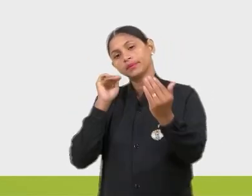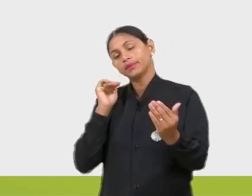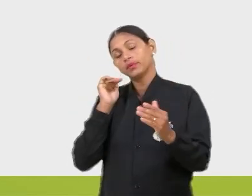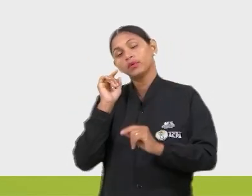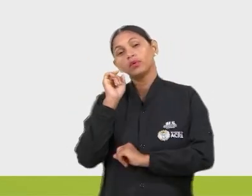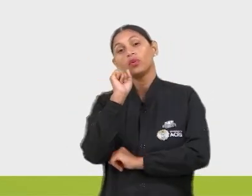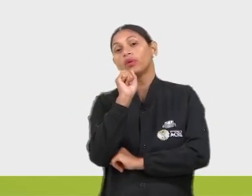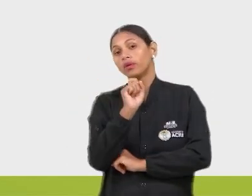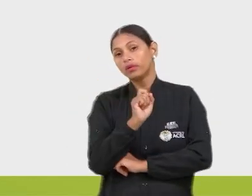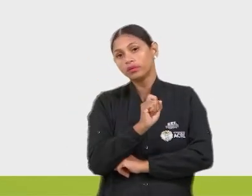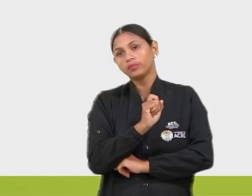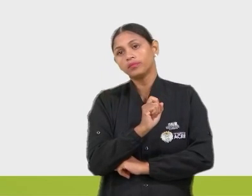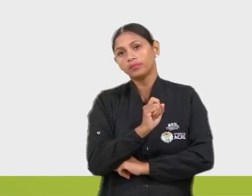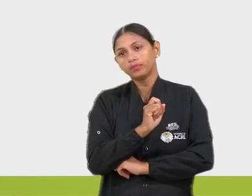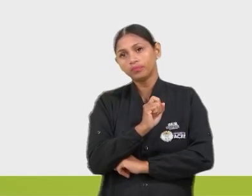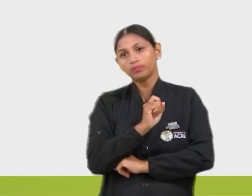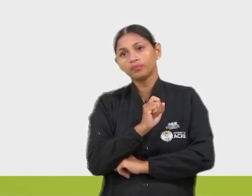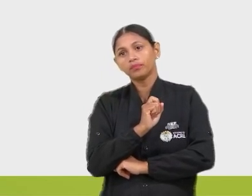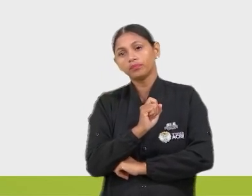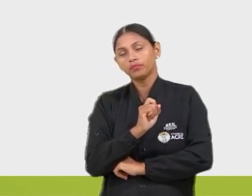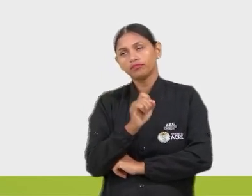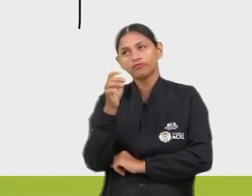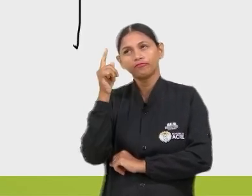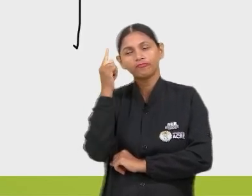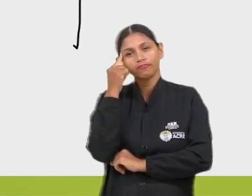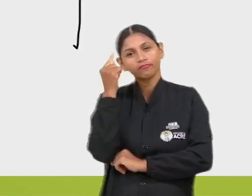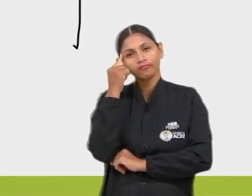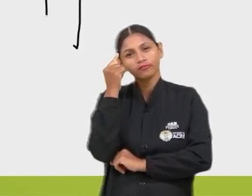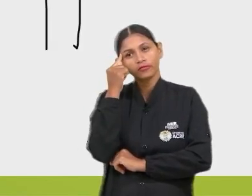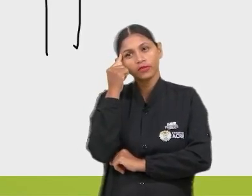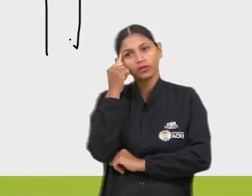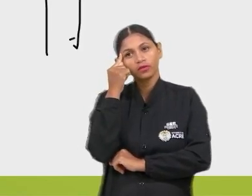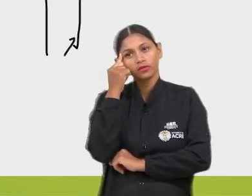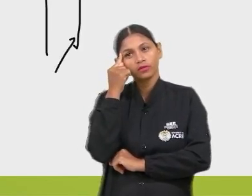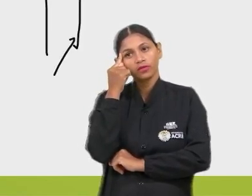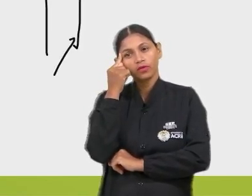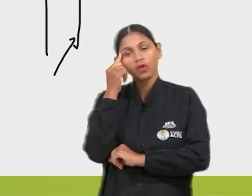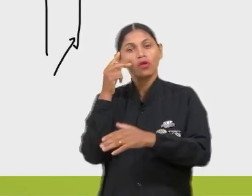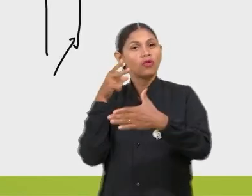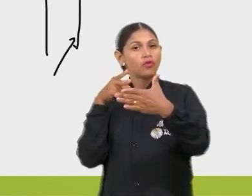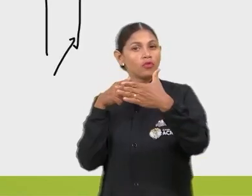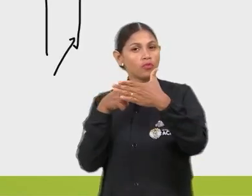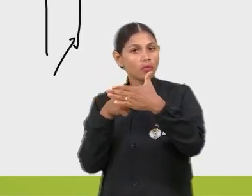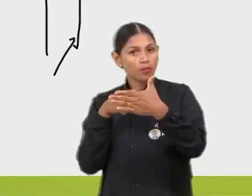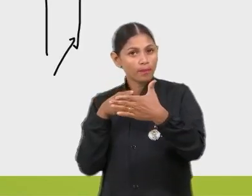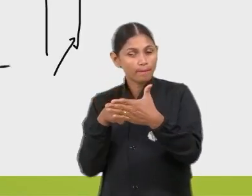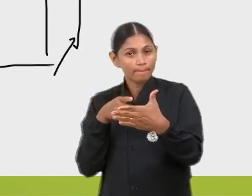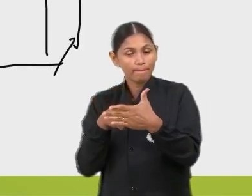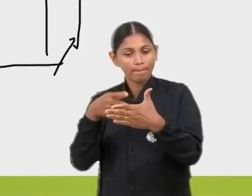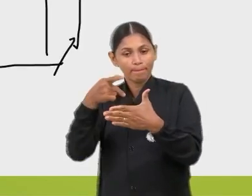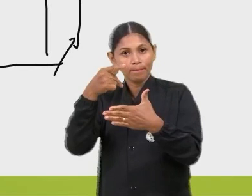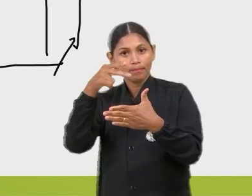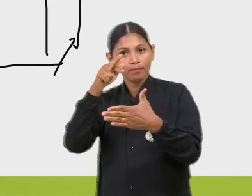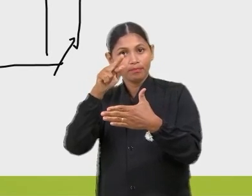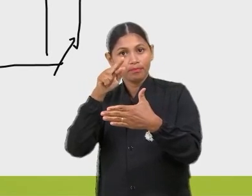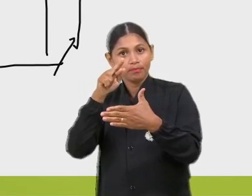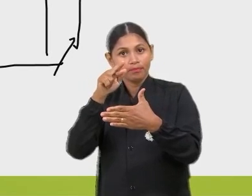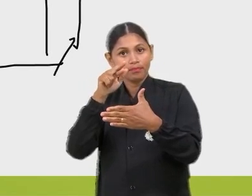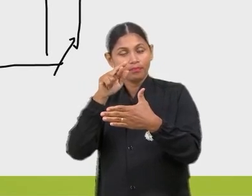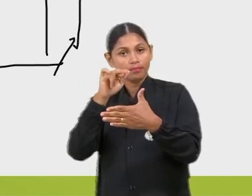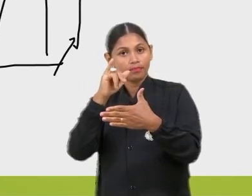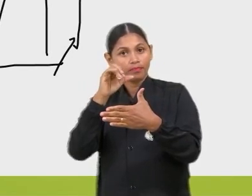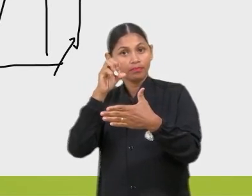remeter uma ideia de um prisma, tá bom? Vamos pensar num paralelepípedo aqui, ó. A